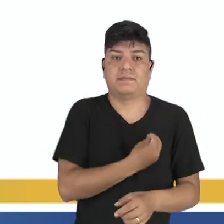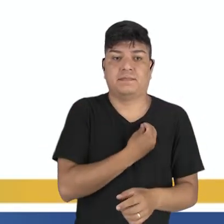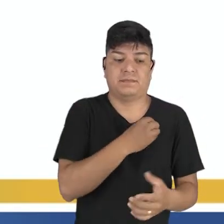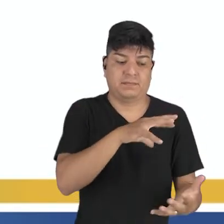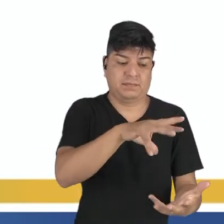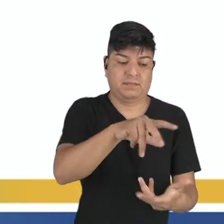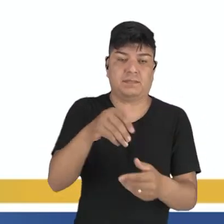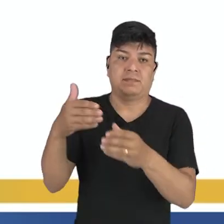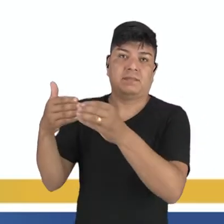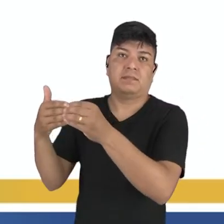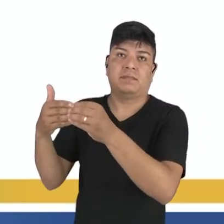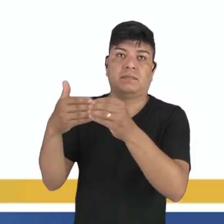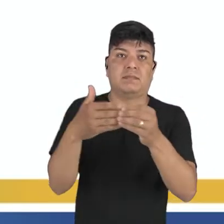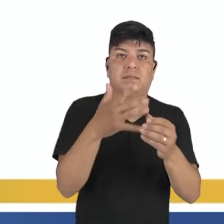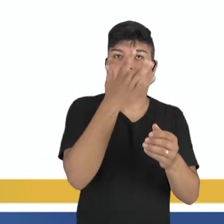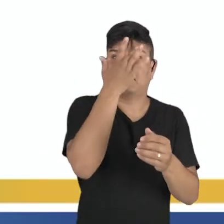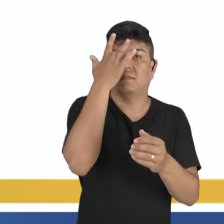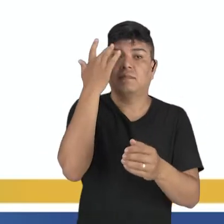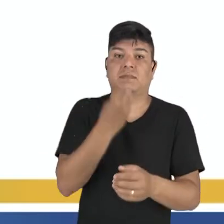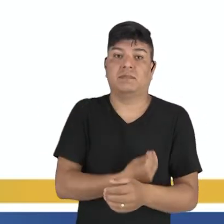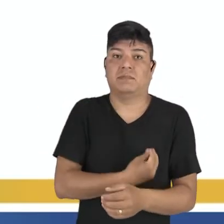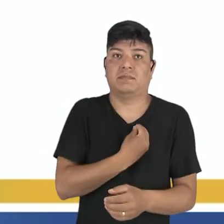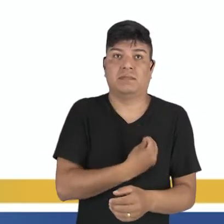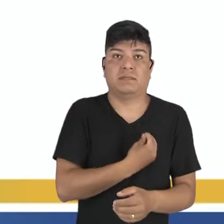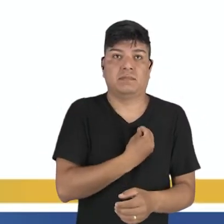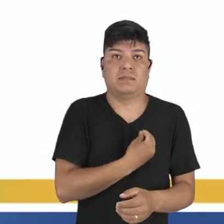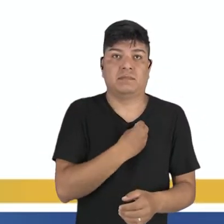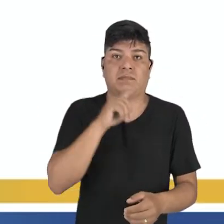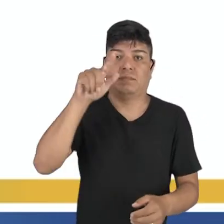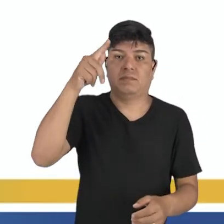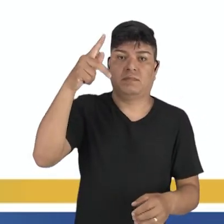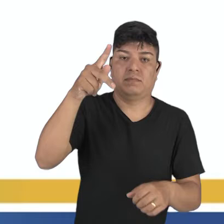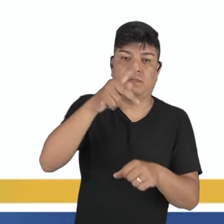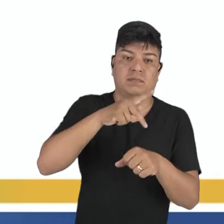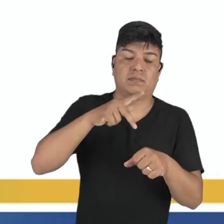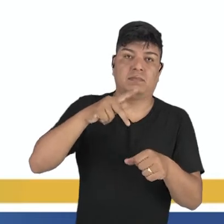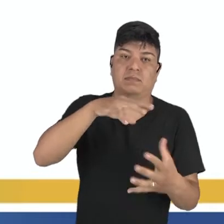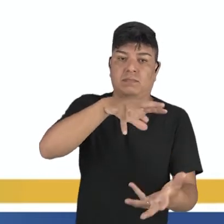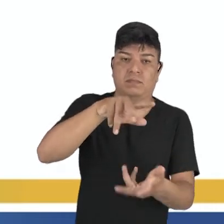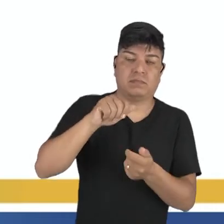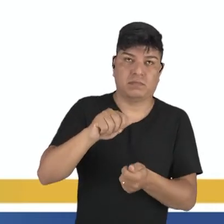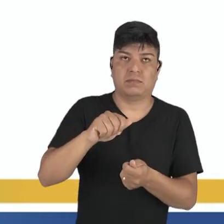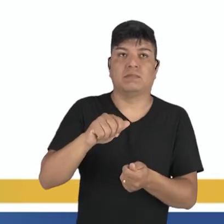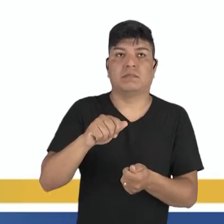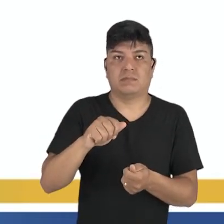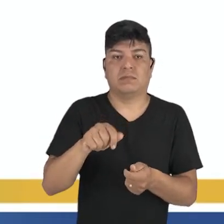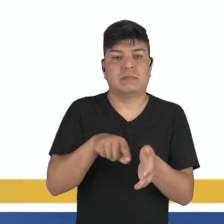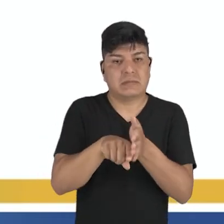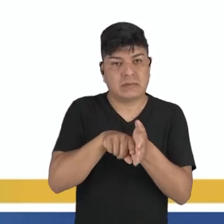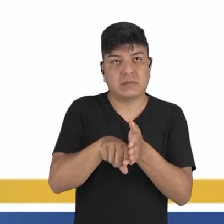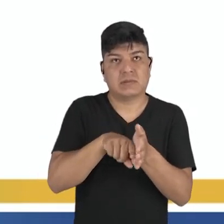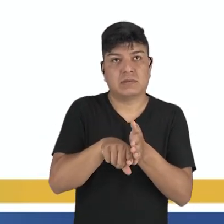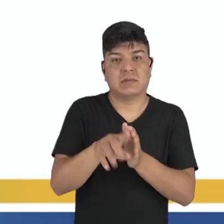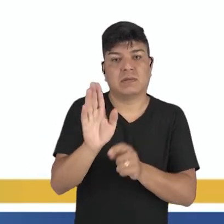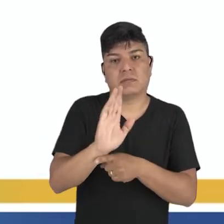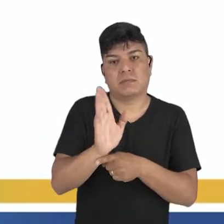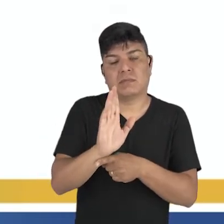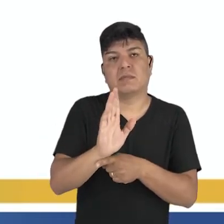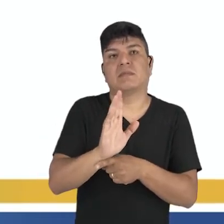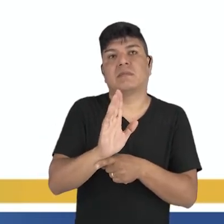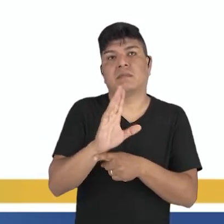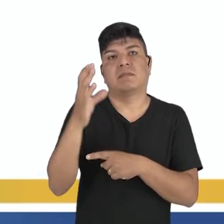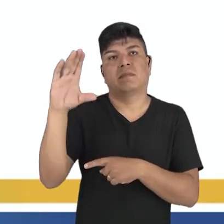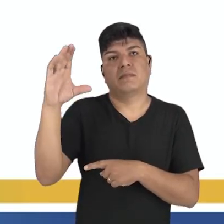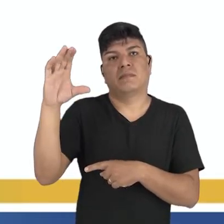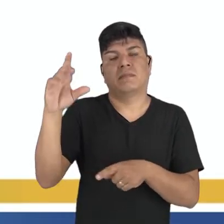foi trazida por visitantes extraterrestres, né? É a segunda versão. É muito explorada aí por filmes de ficção científica,